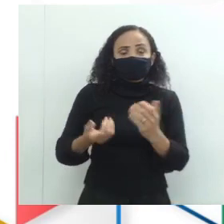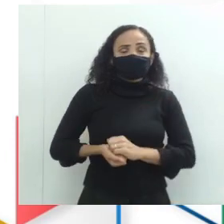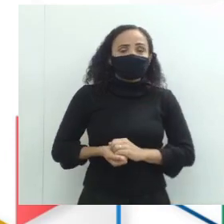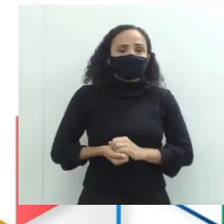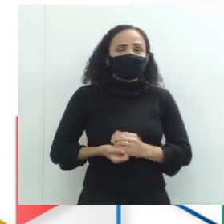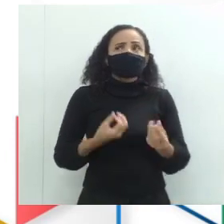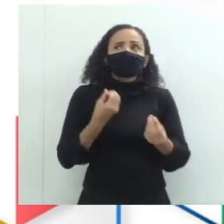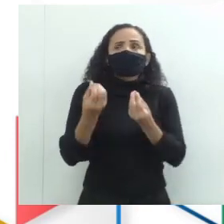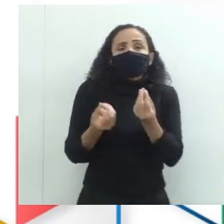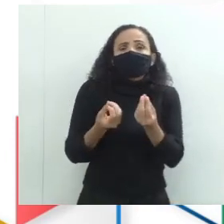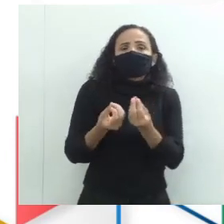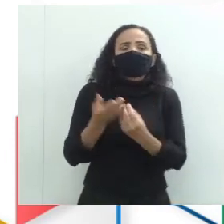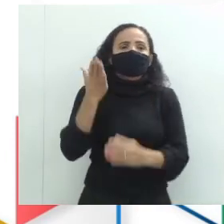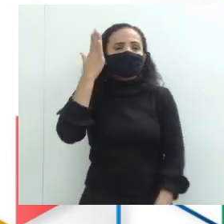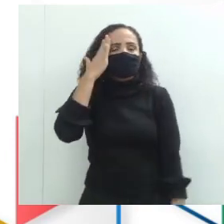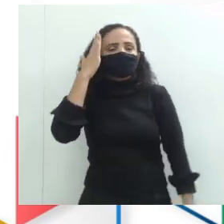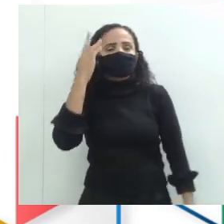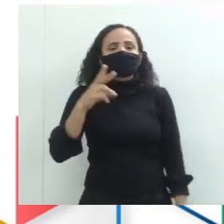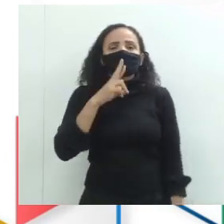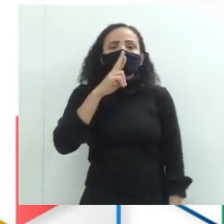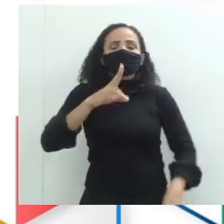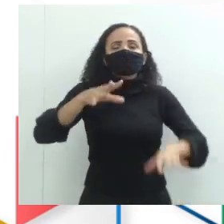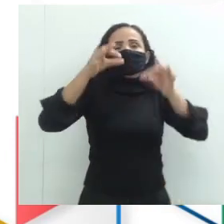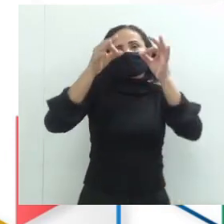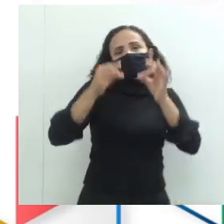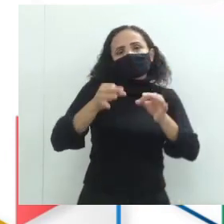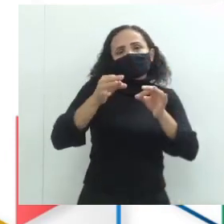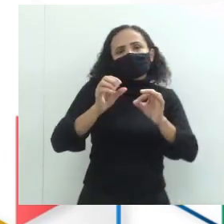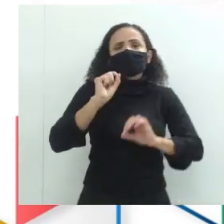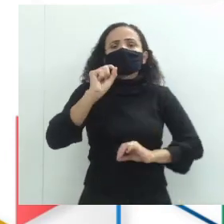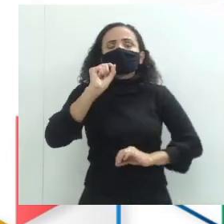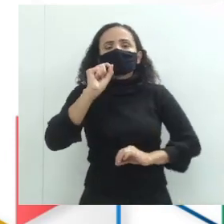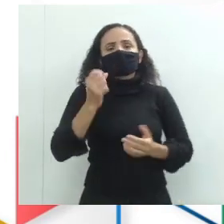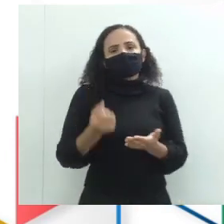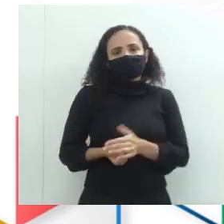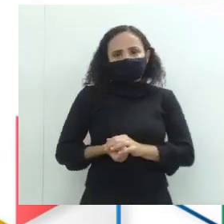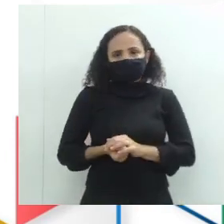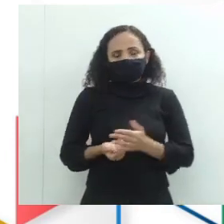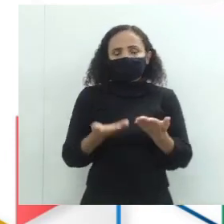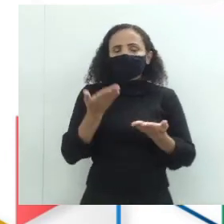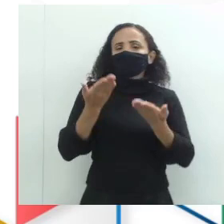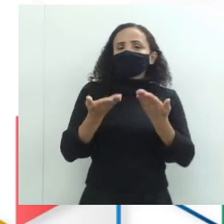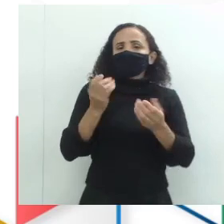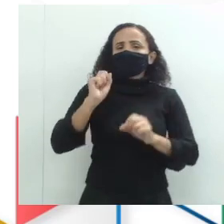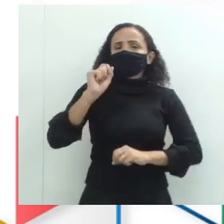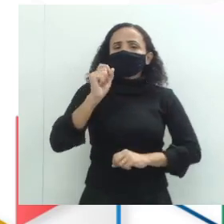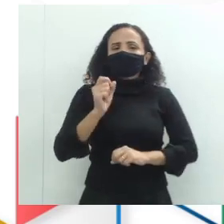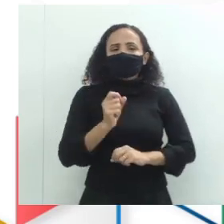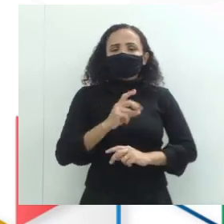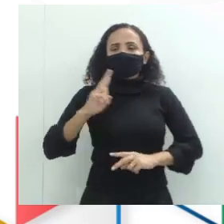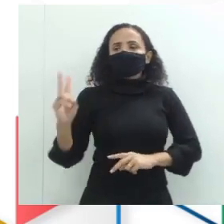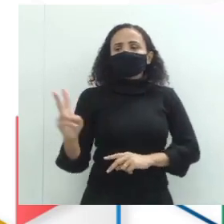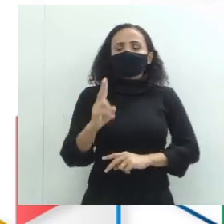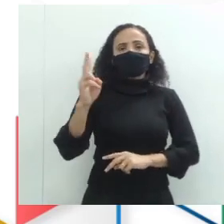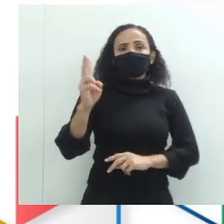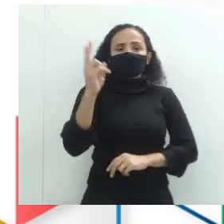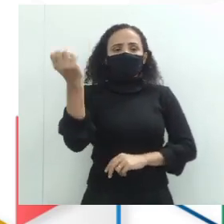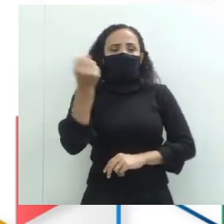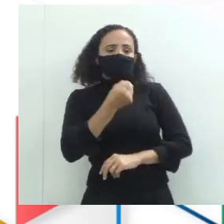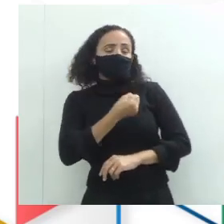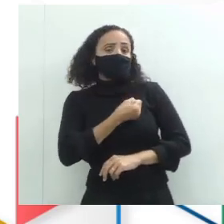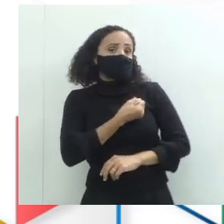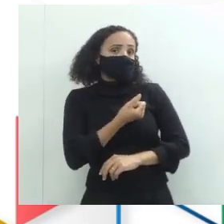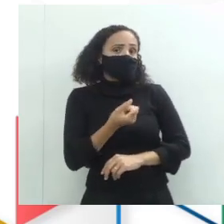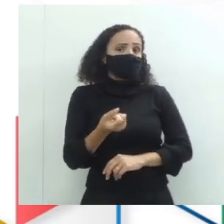Como que conhece a equação equivalente? O que é uma equação equivalente? A equação equivalente é quando o valor desconhecido, o x, o